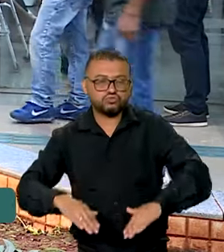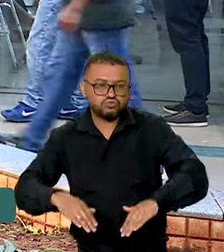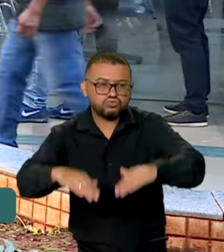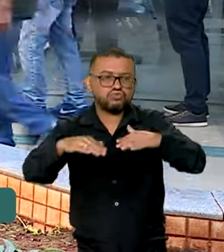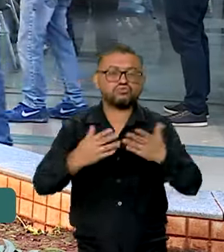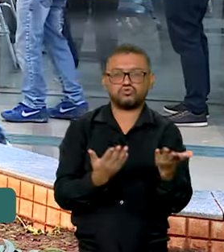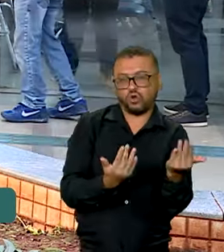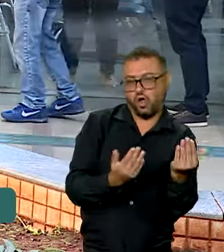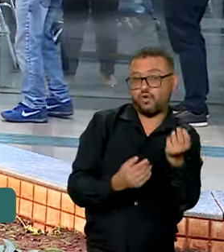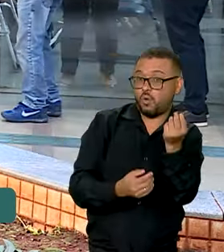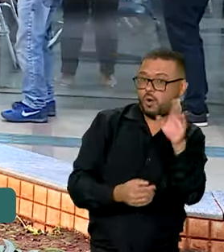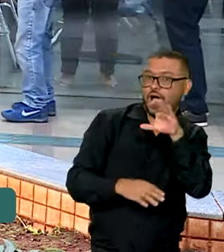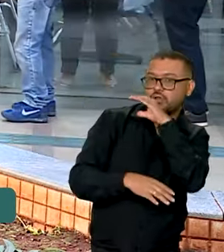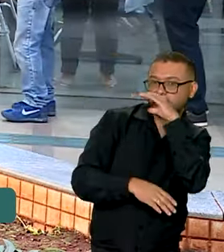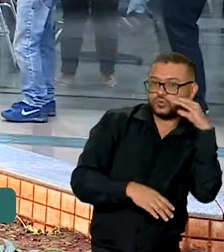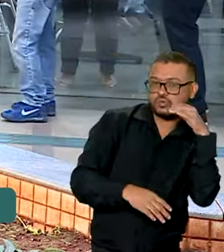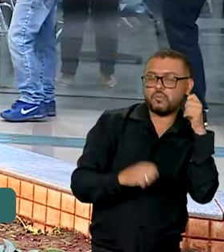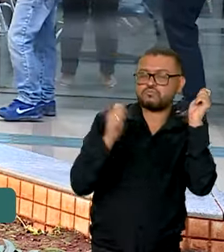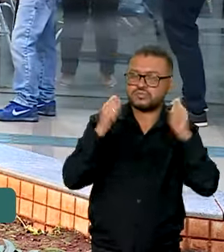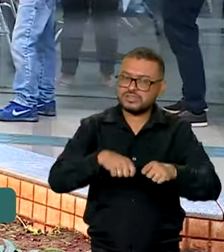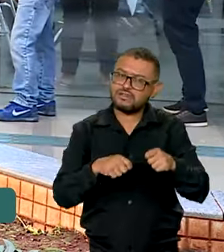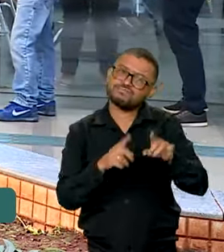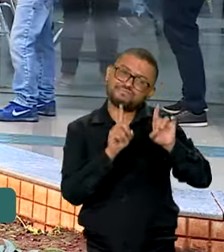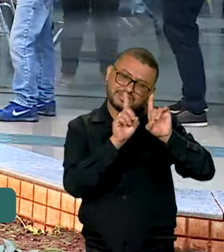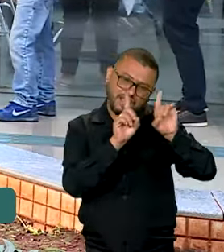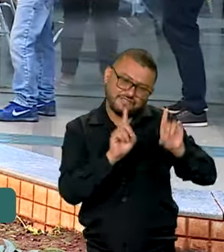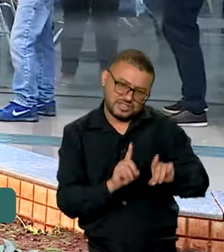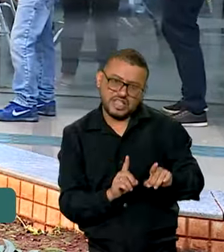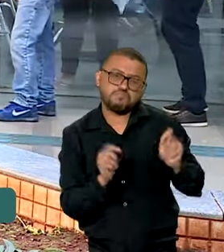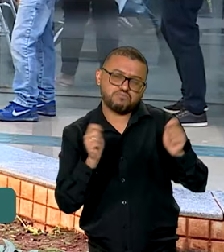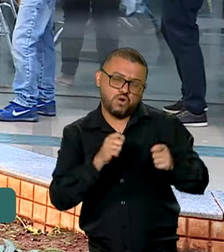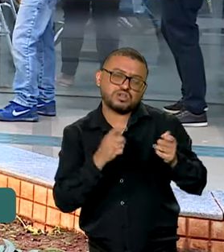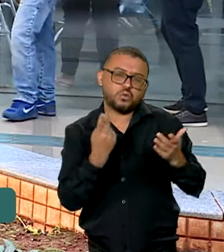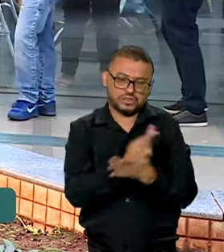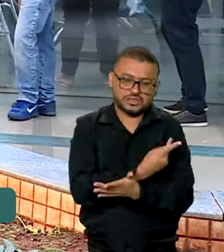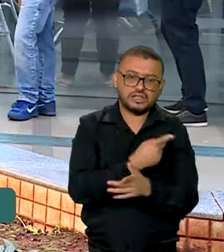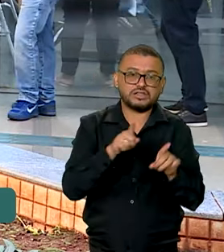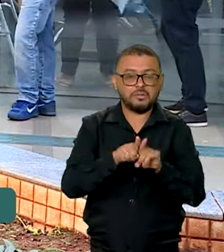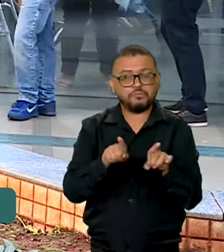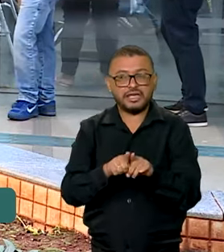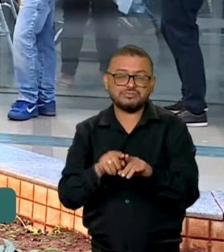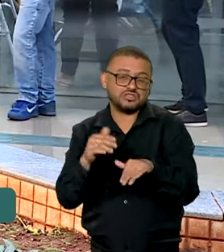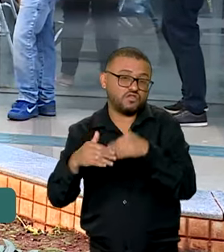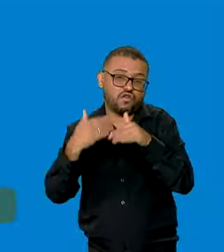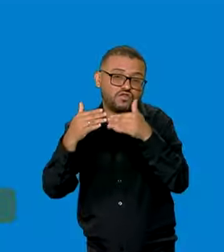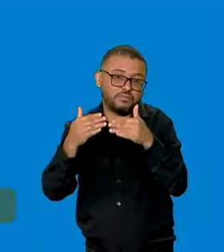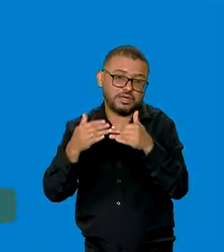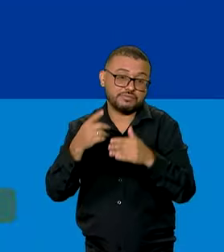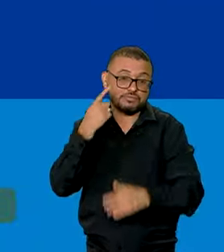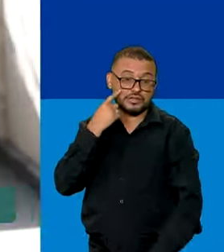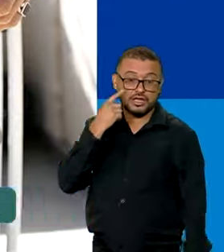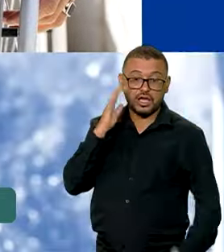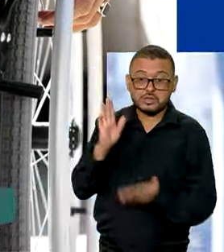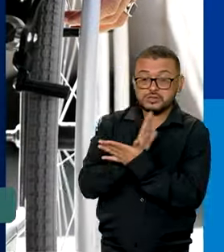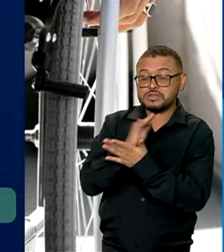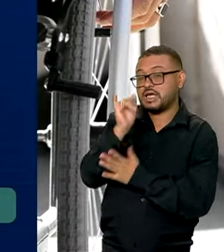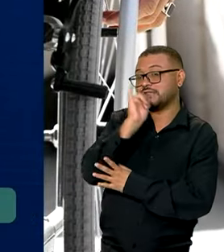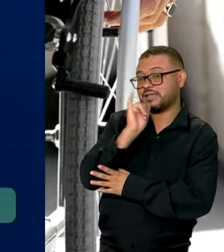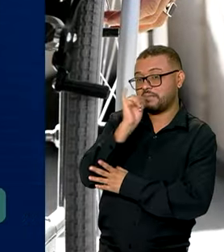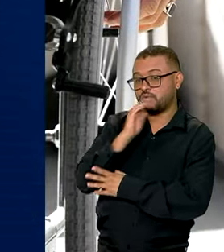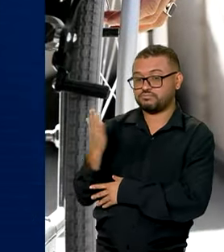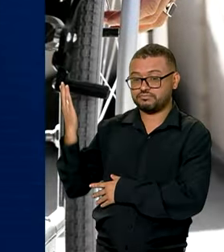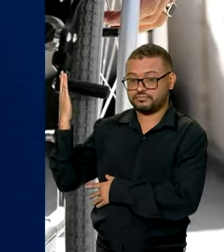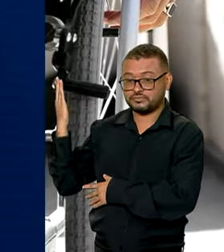idade adulta, podendo causar deficiências e alterações no desenvolvimento. Alguns exemplos